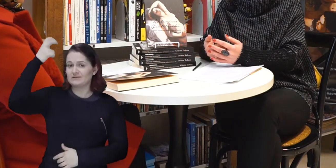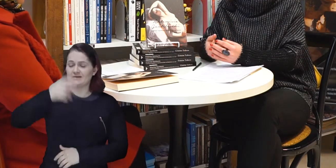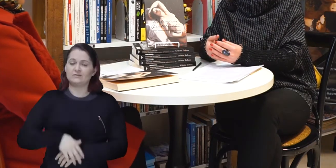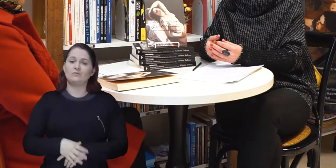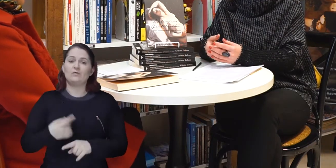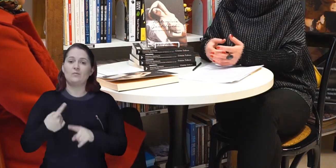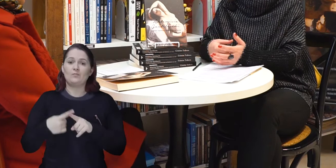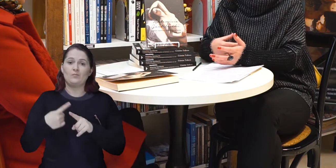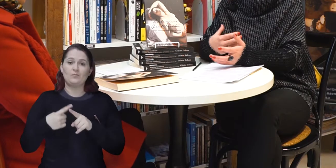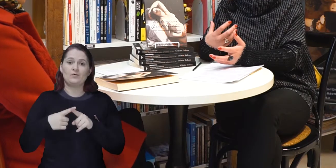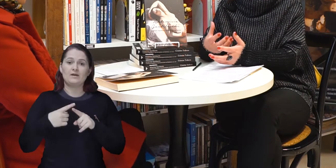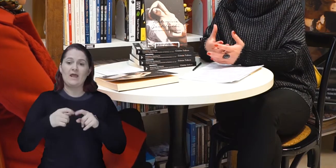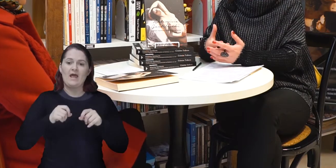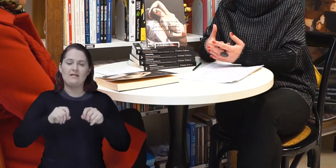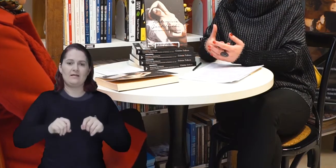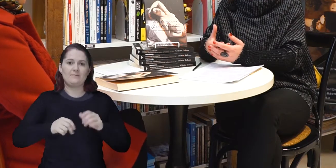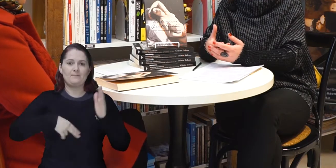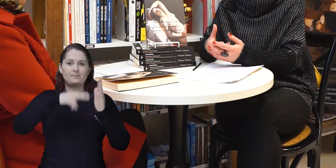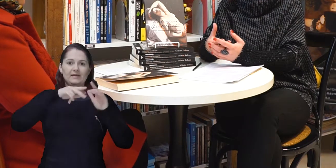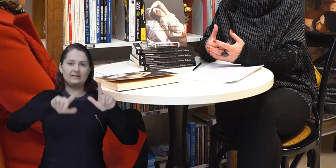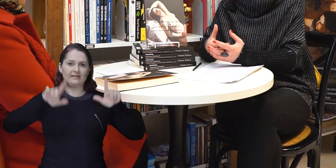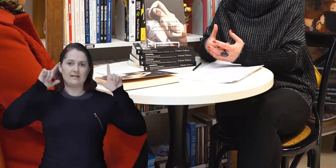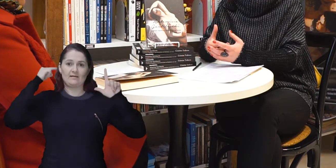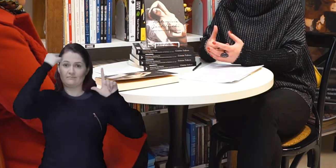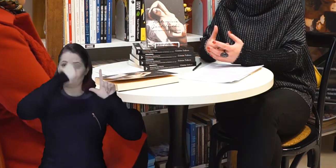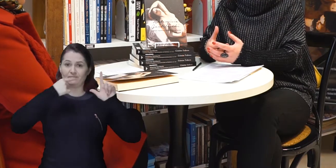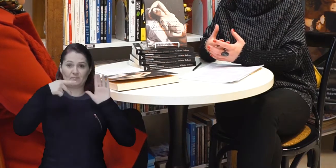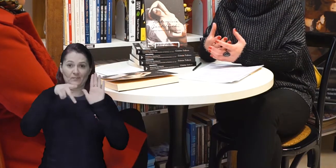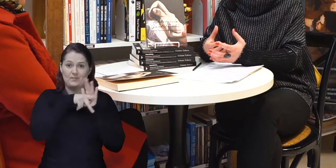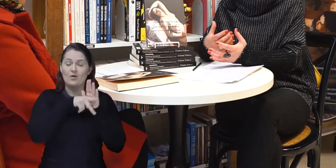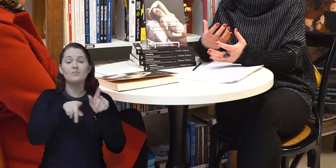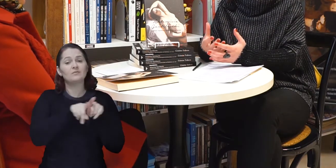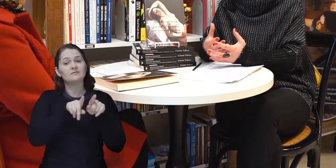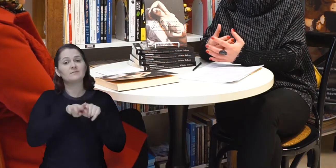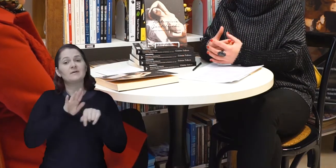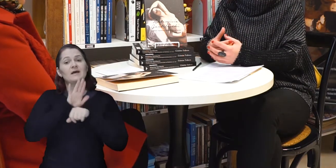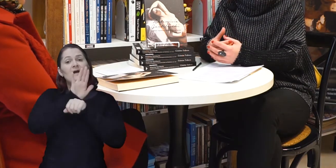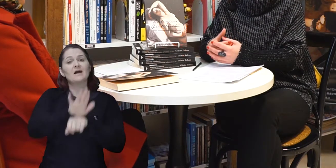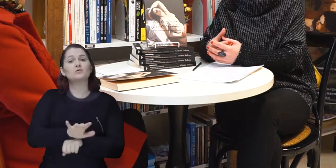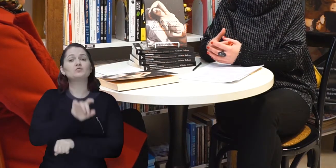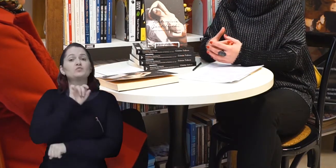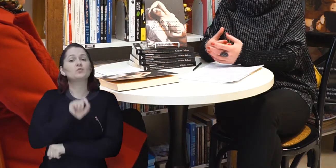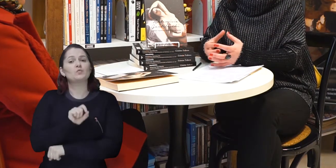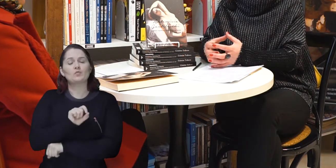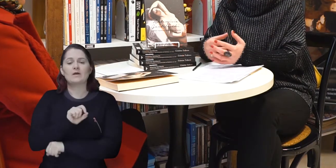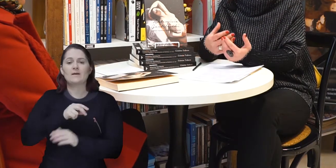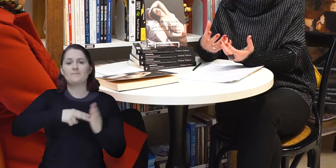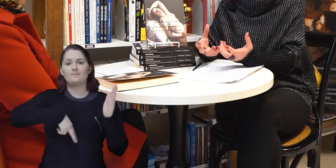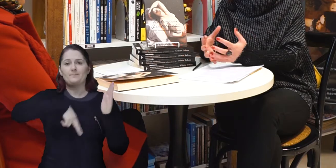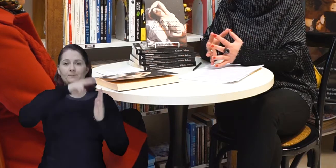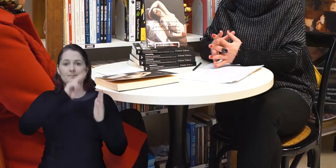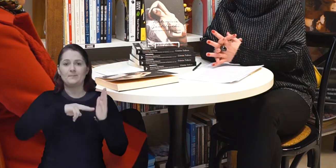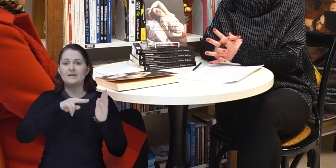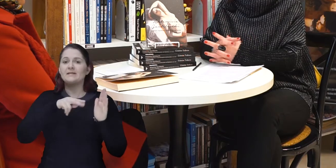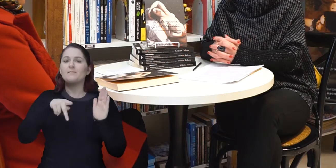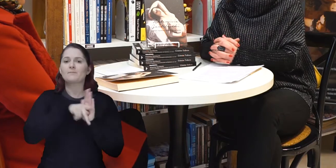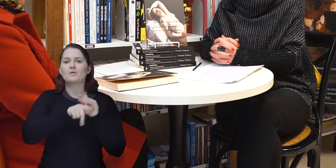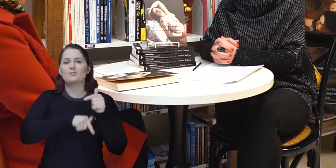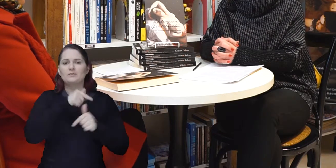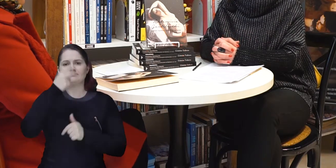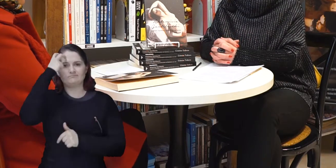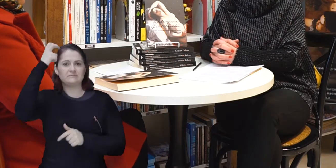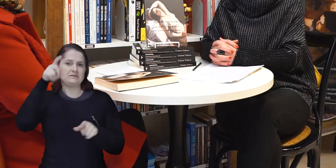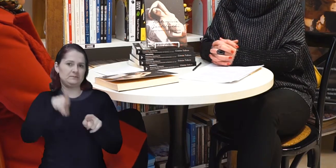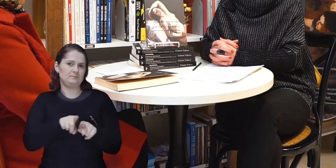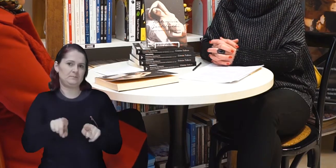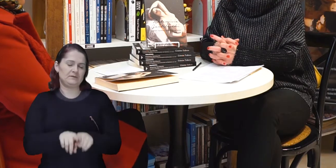meio dos autorretratos, se colocando na situação de pintora, ela também colabora com a noção de que a pintura é uma